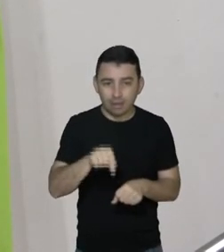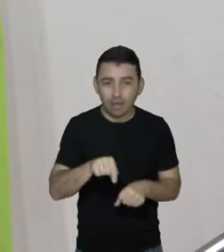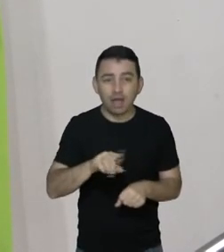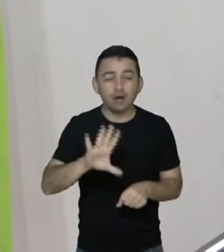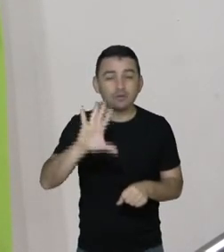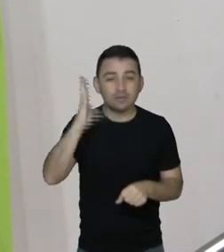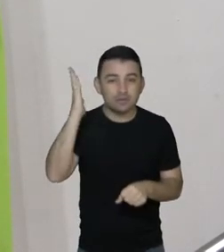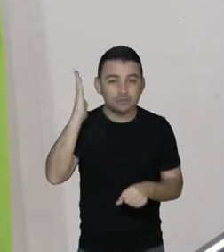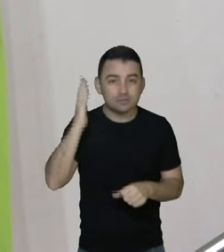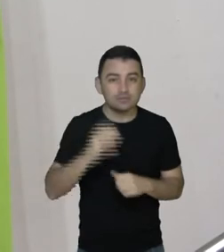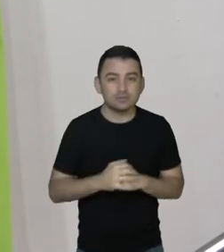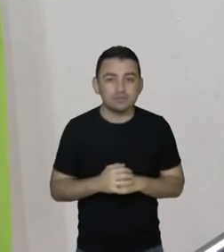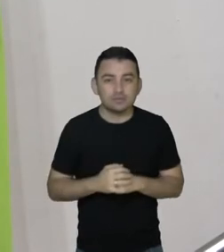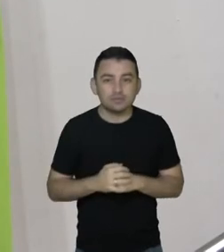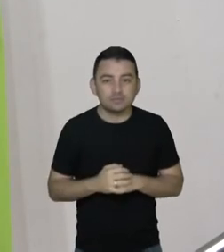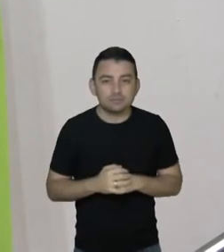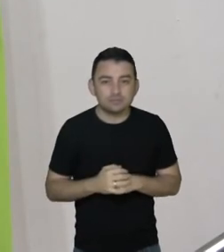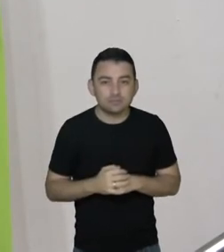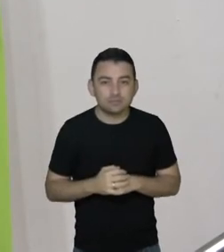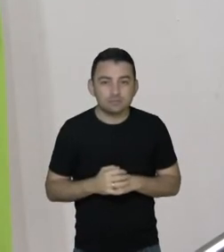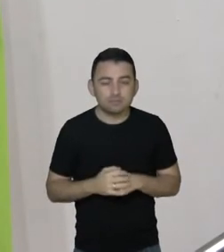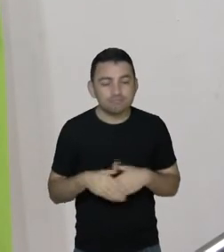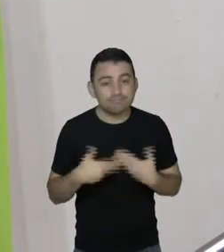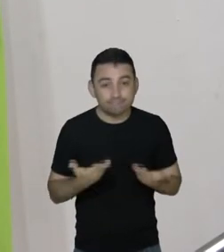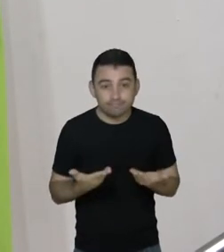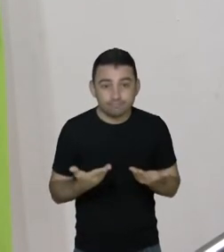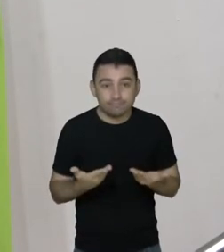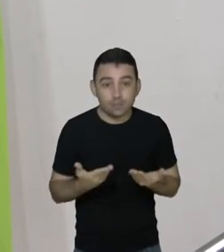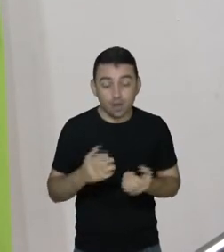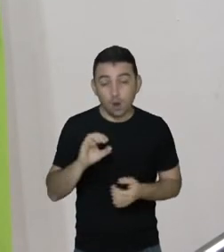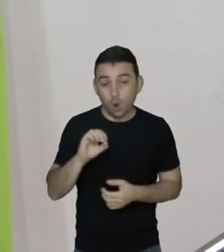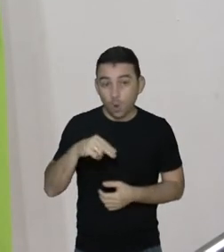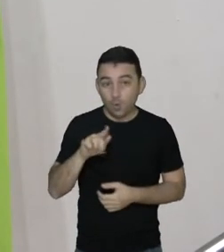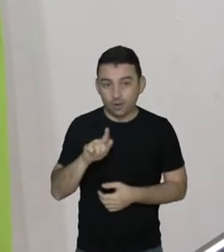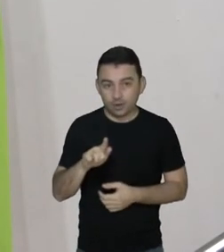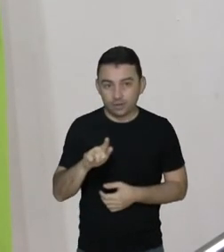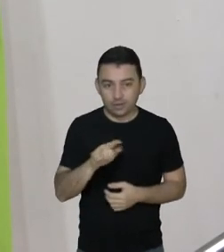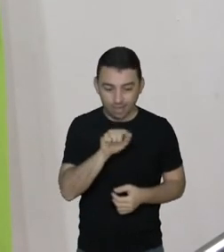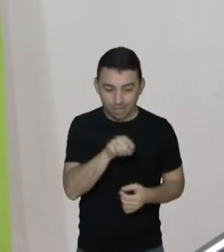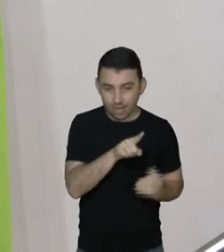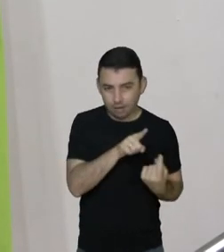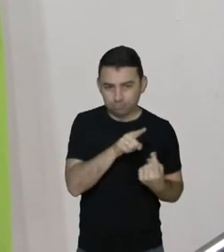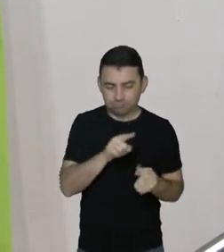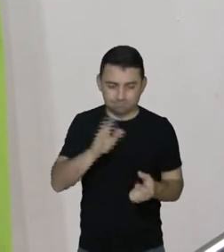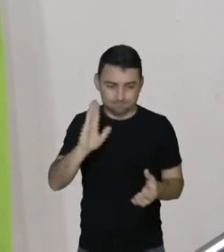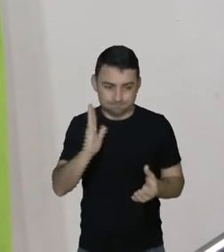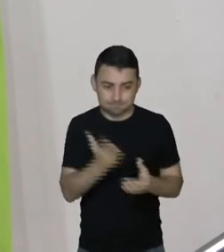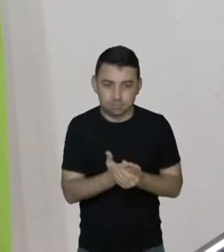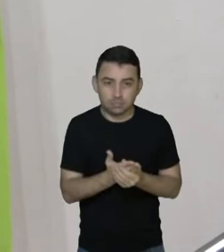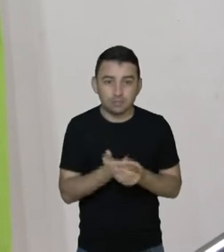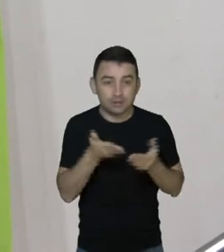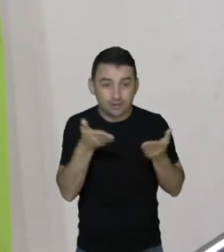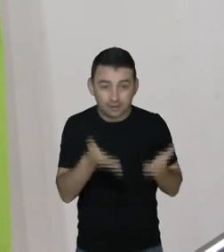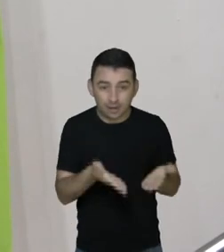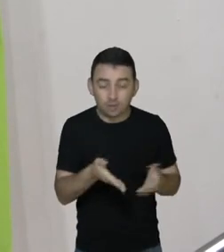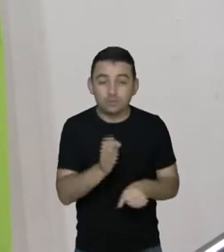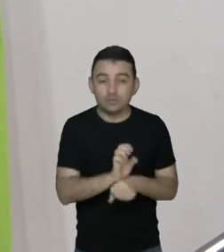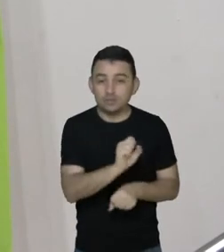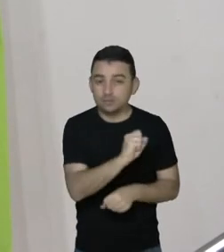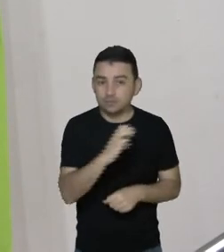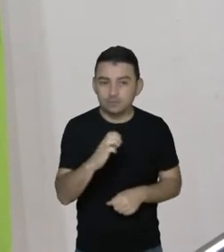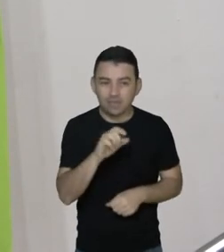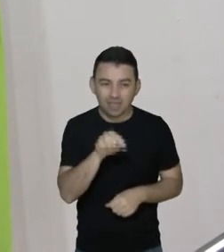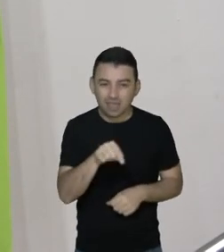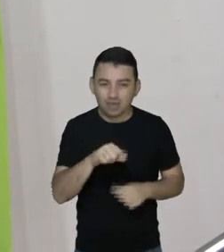um processo dessa natureza, onde uma ONG, uma instituição, processa o estado de Santa Catarina por não